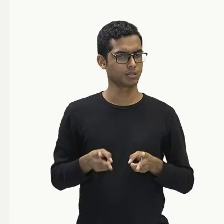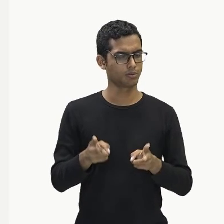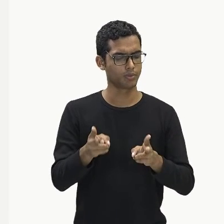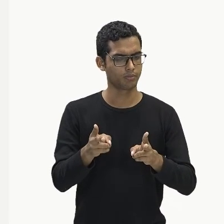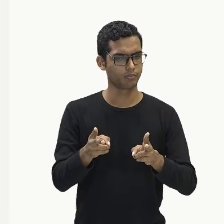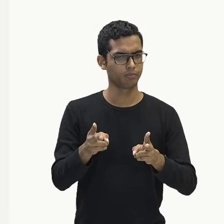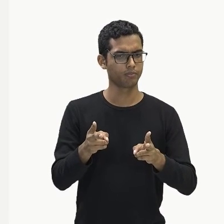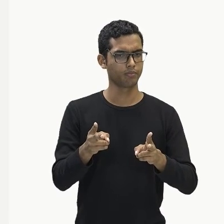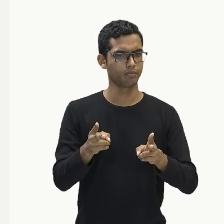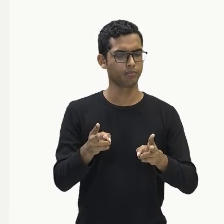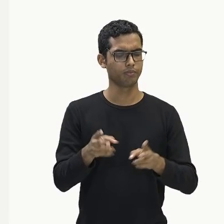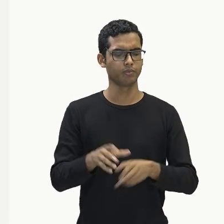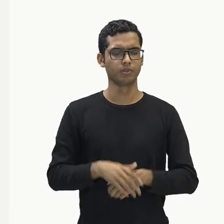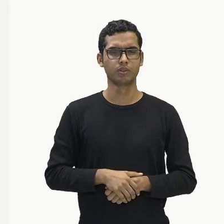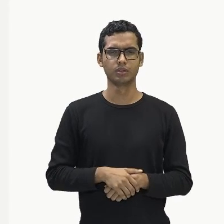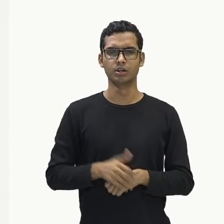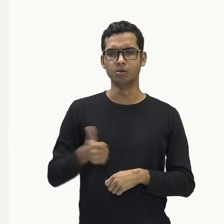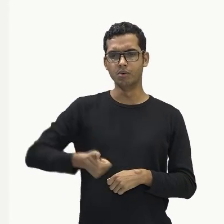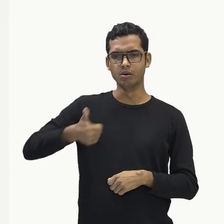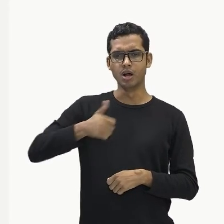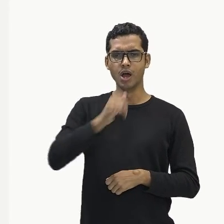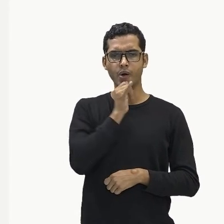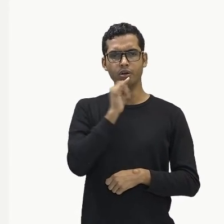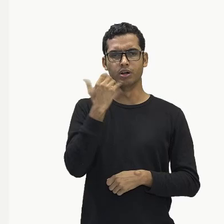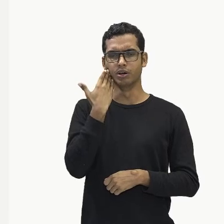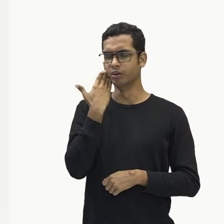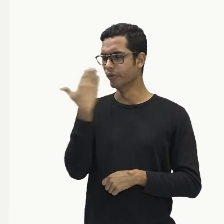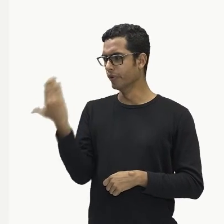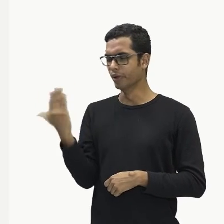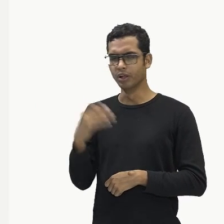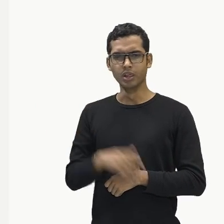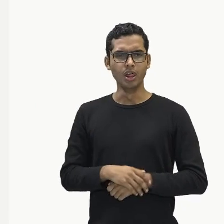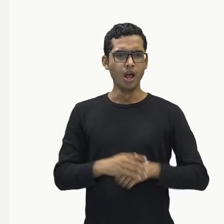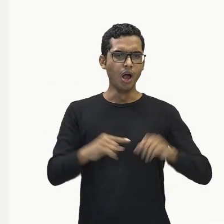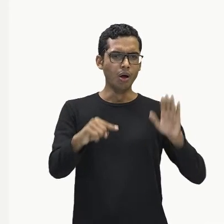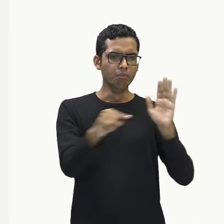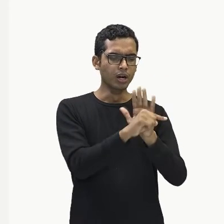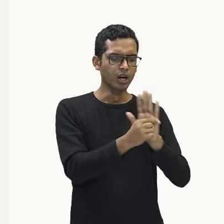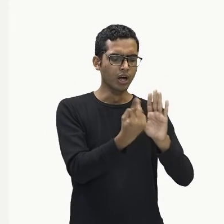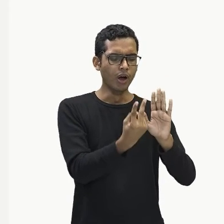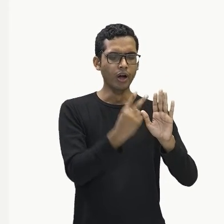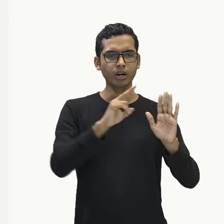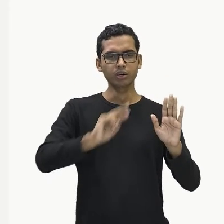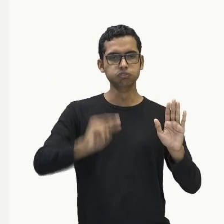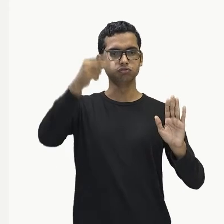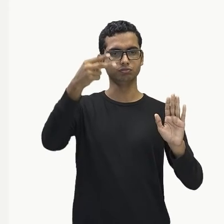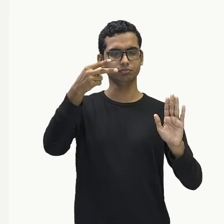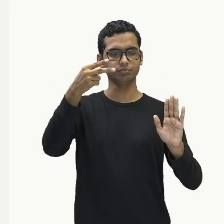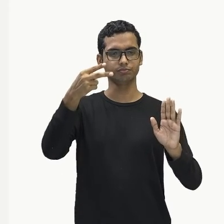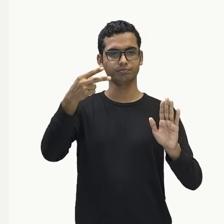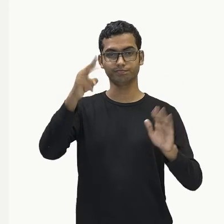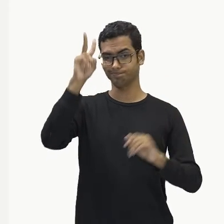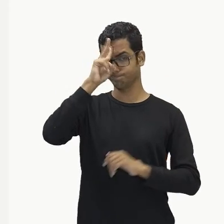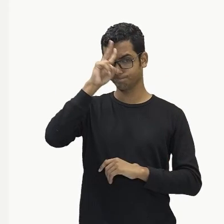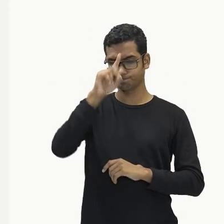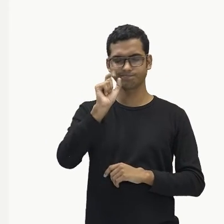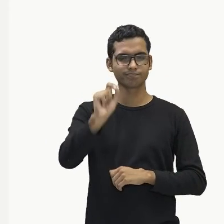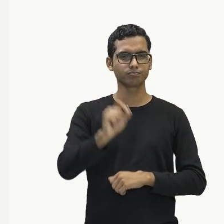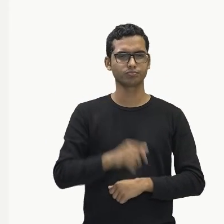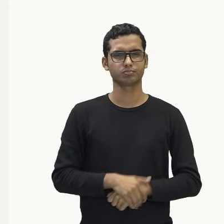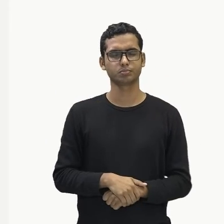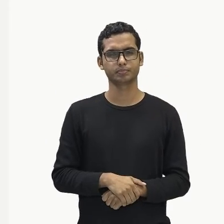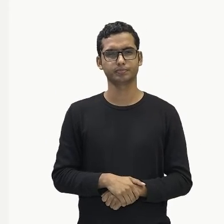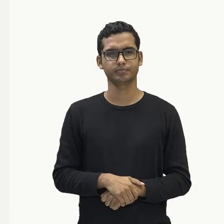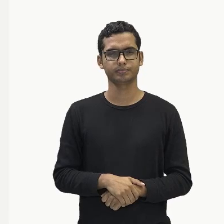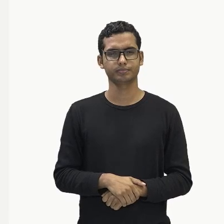Então, o primeiro exemplo que nós temos aqui, ó, é o menos 2 ao quadrado. Lembre o seguinte, tá?